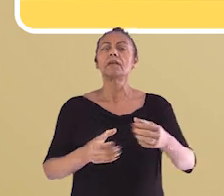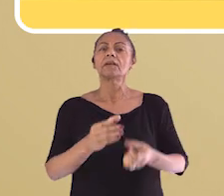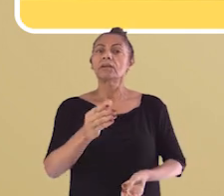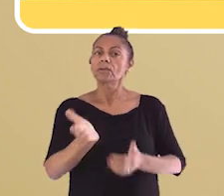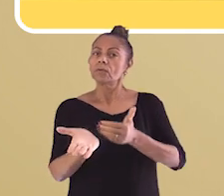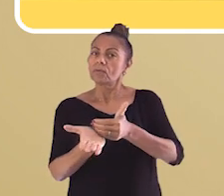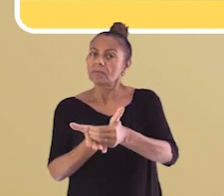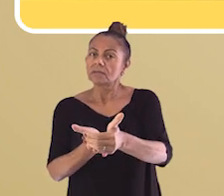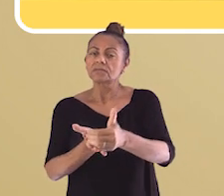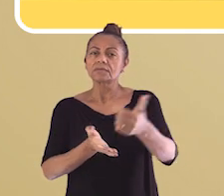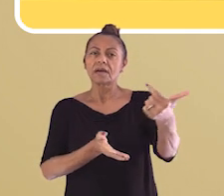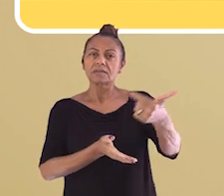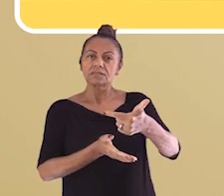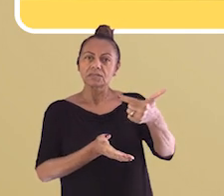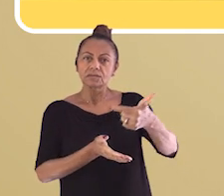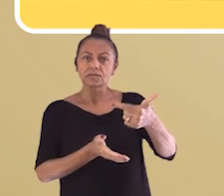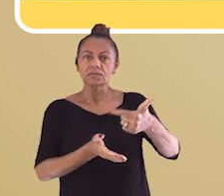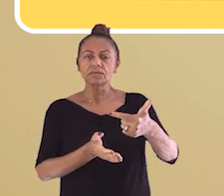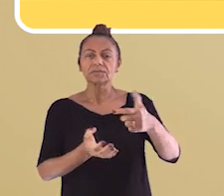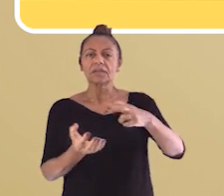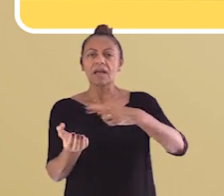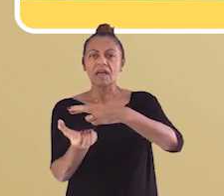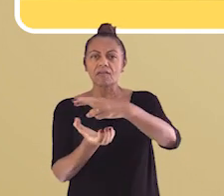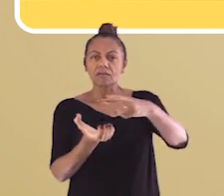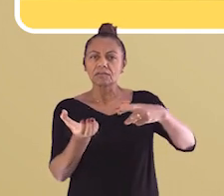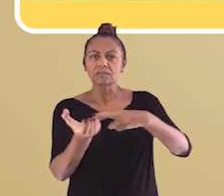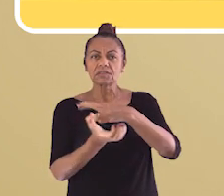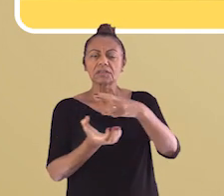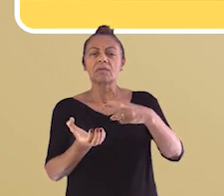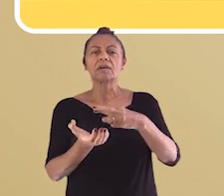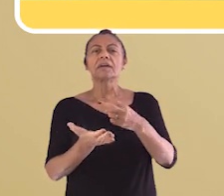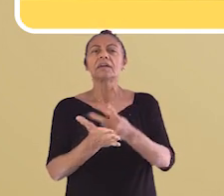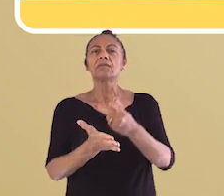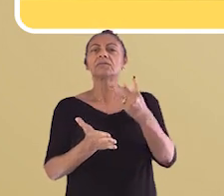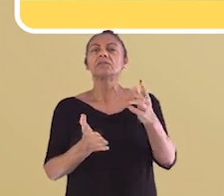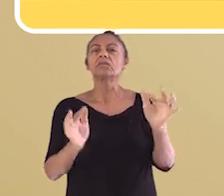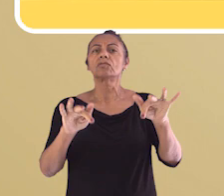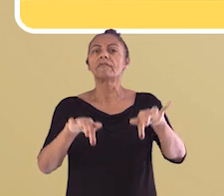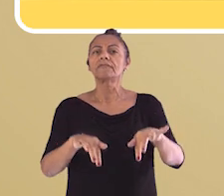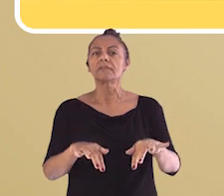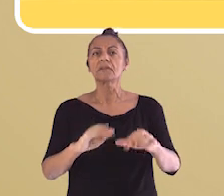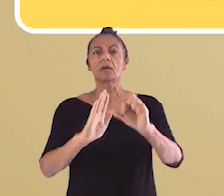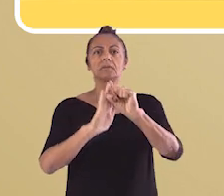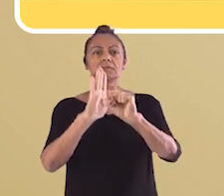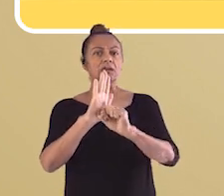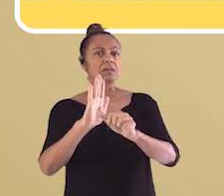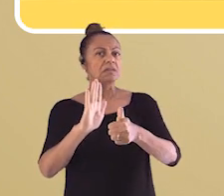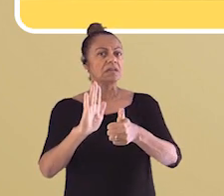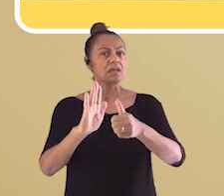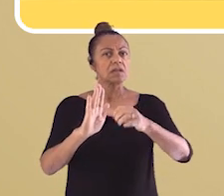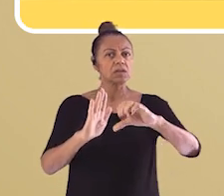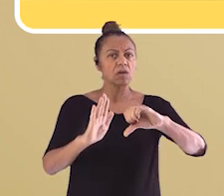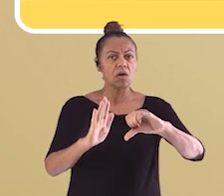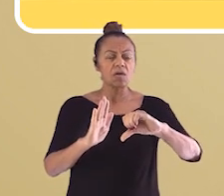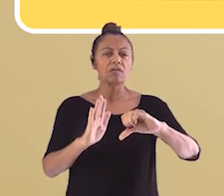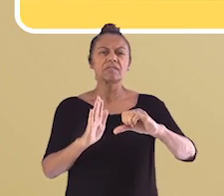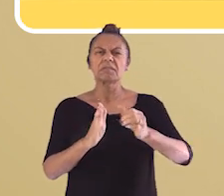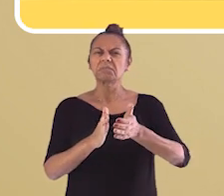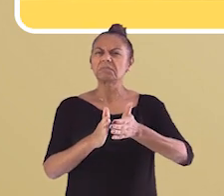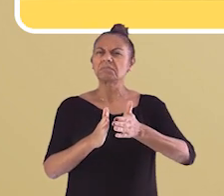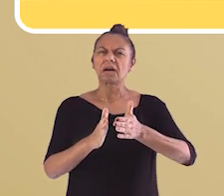Revolução Industrial. E ela ocorreu, então, no final do século XIX e durante quase todo o século